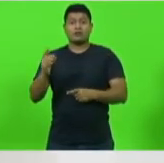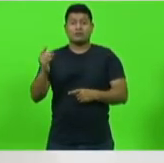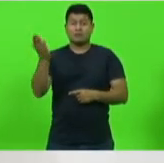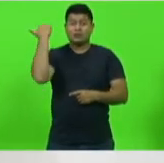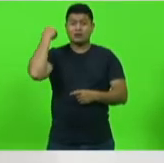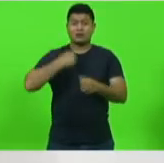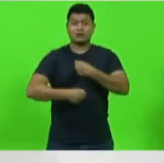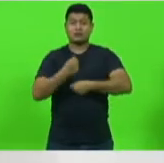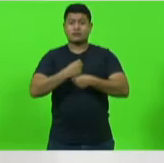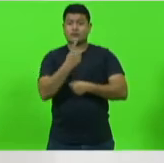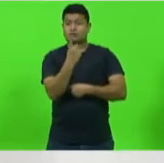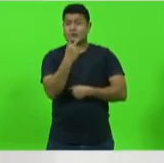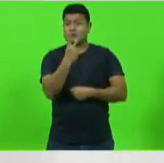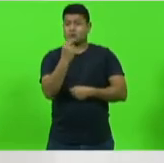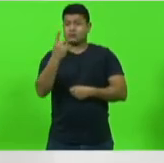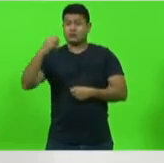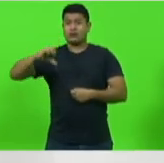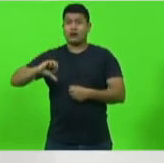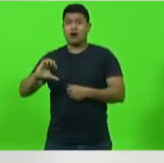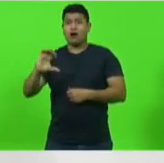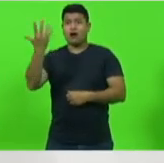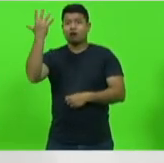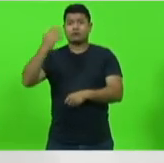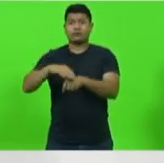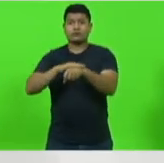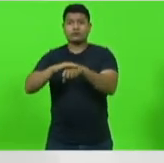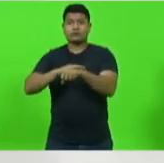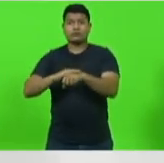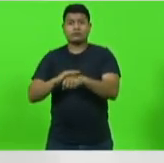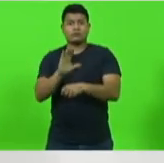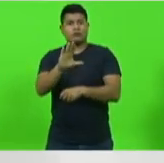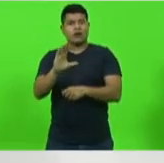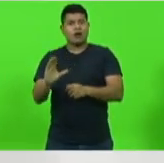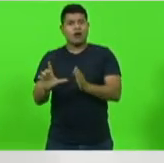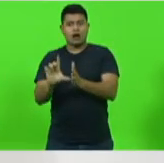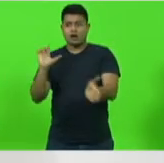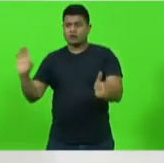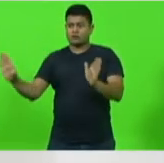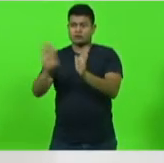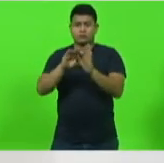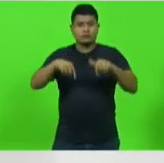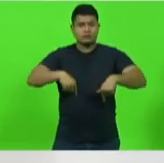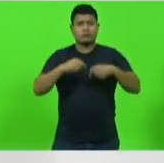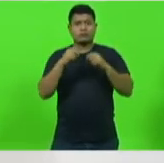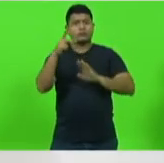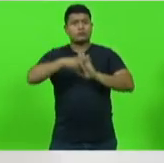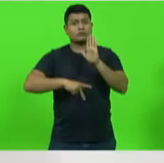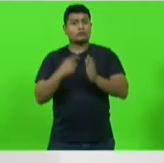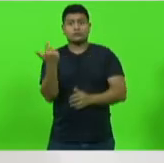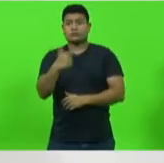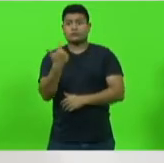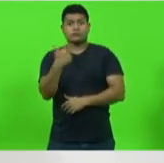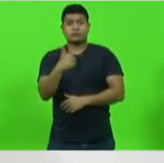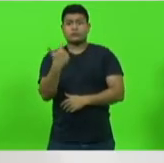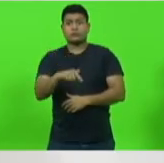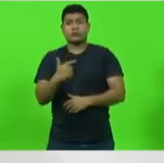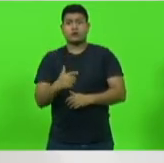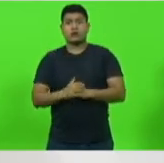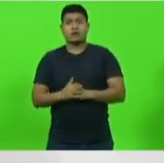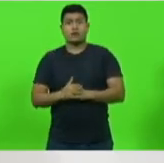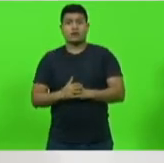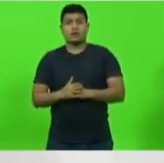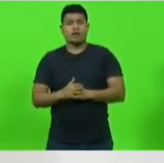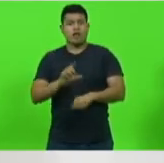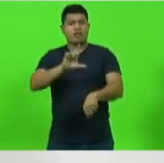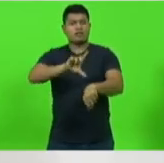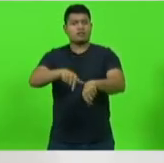uma conversa, não houve nem projeto que chegou a essa casa. Nós temos um projeto aqui, não vai atrasar em nada.